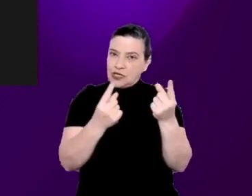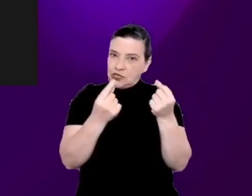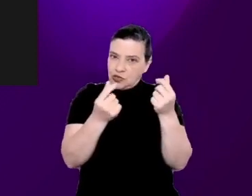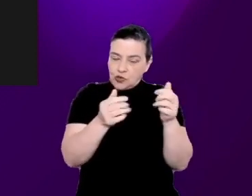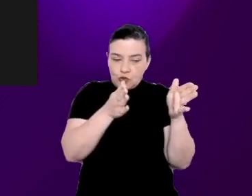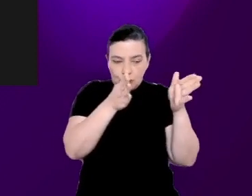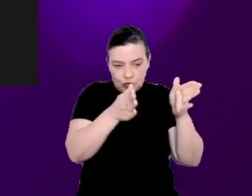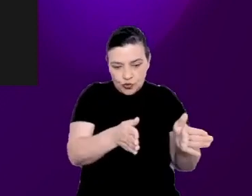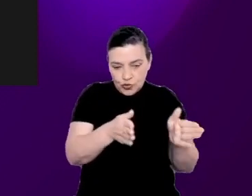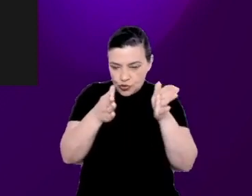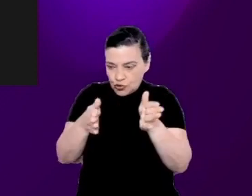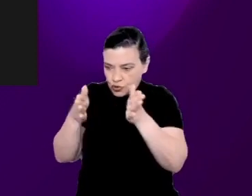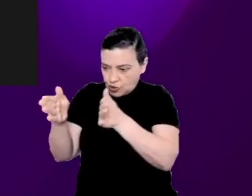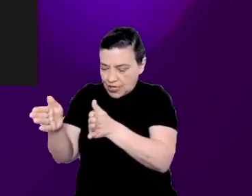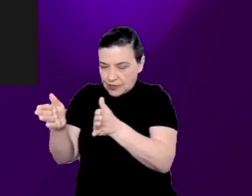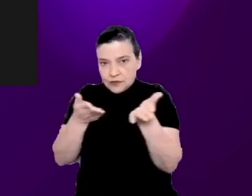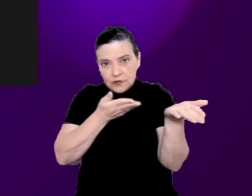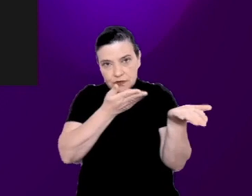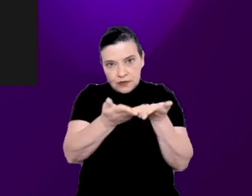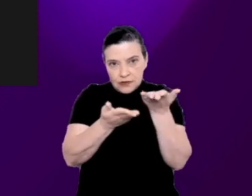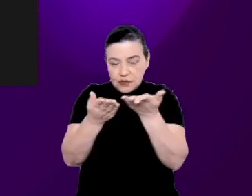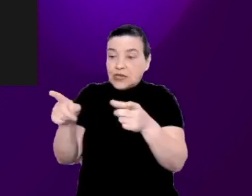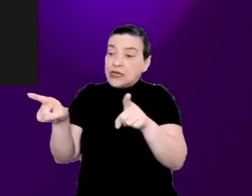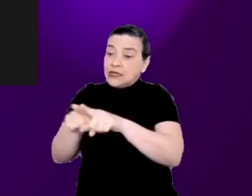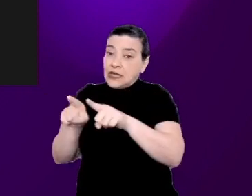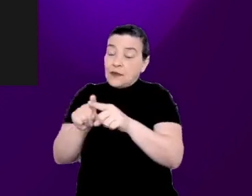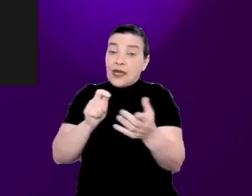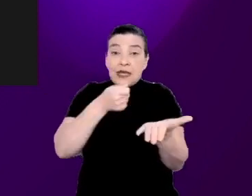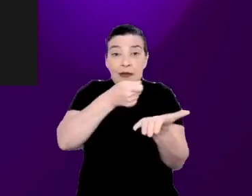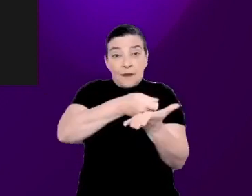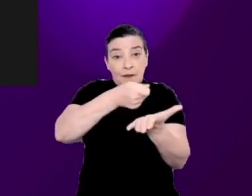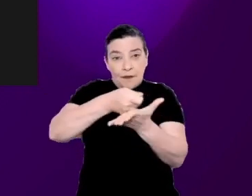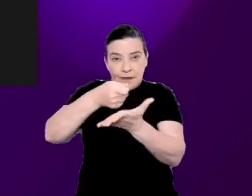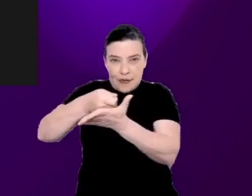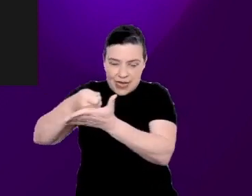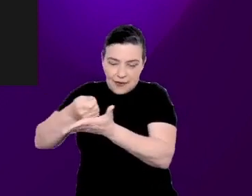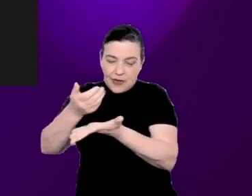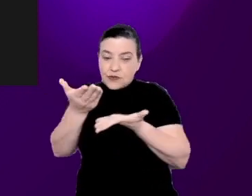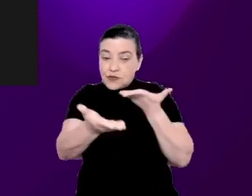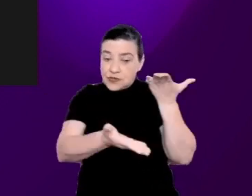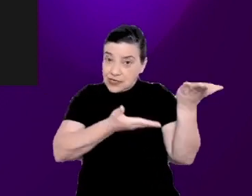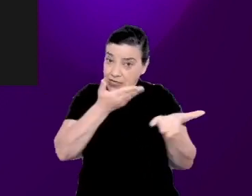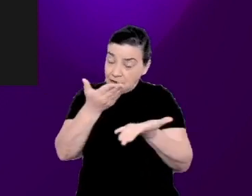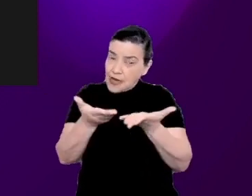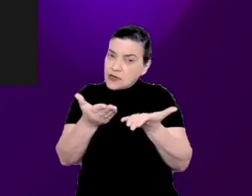cuidado, que a gente mova para pagamentos em pacote, né, por ciclo de tratamento, e que a gente